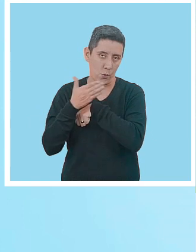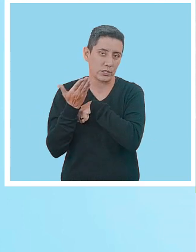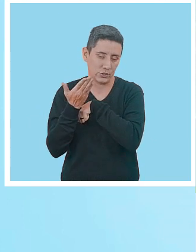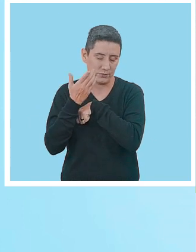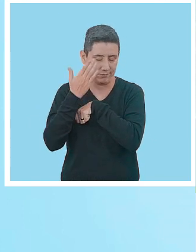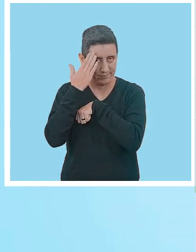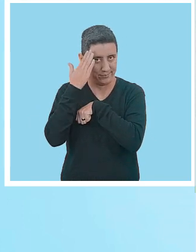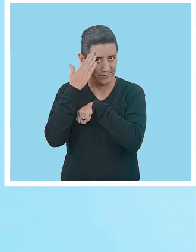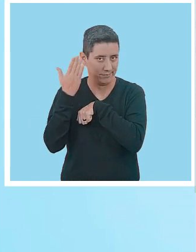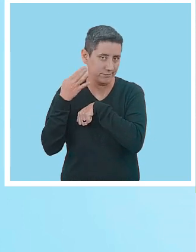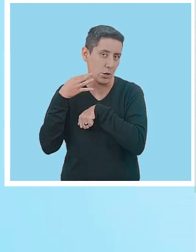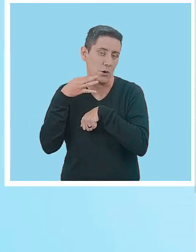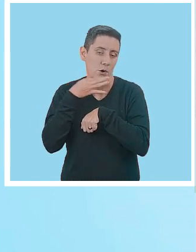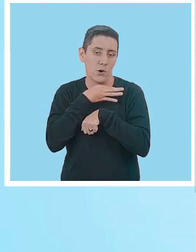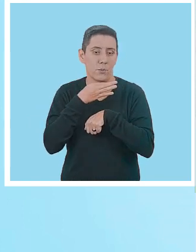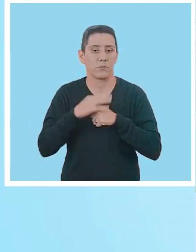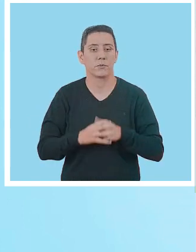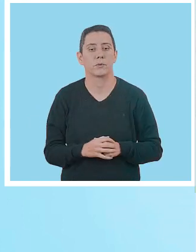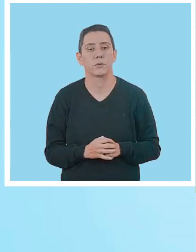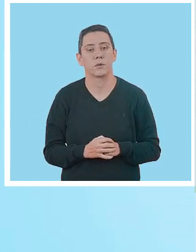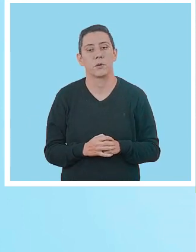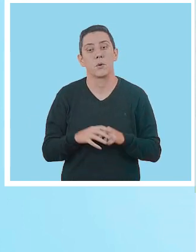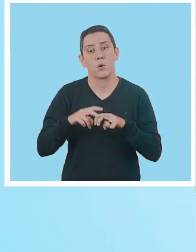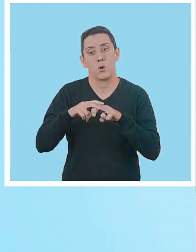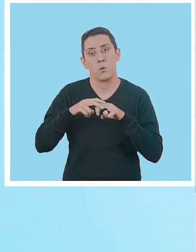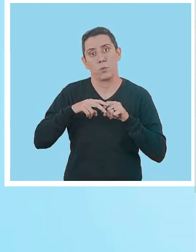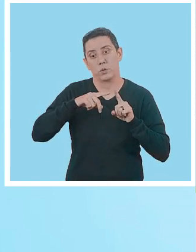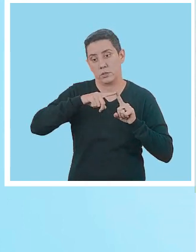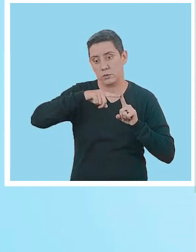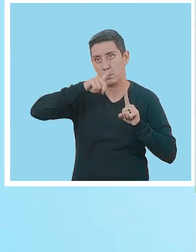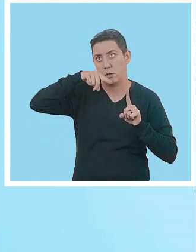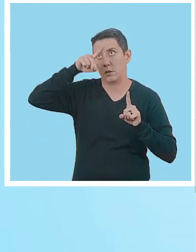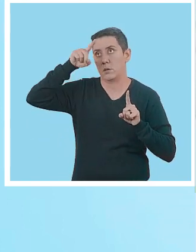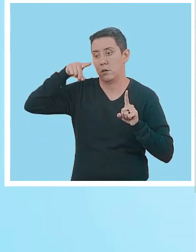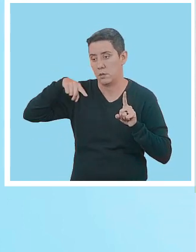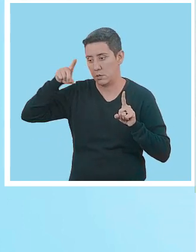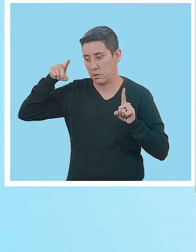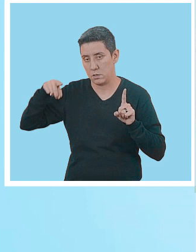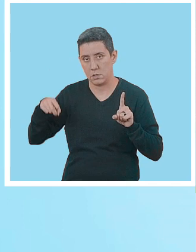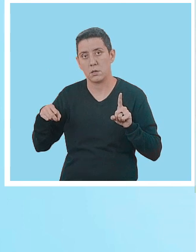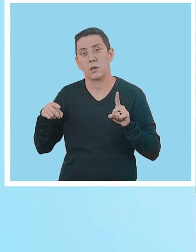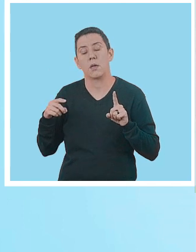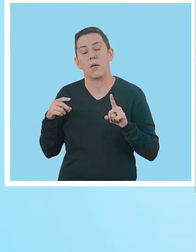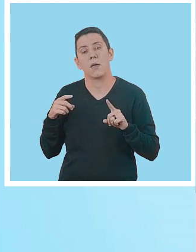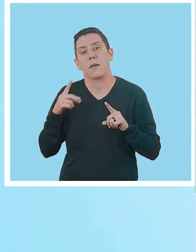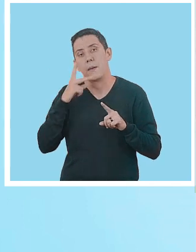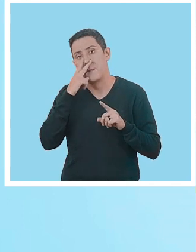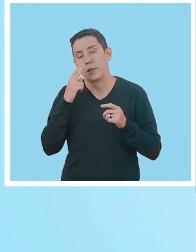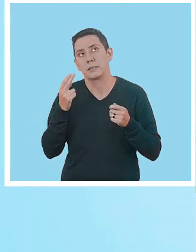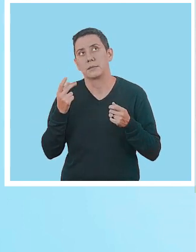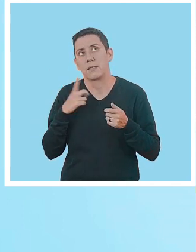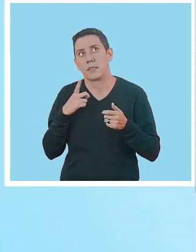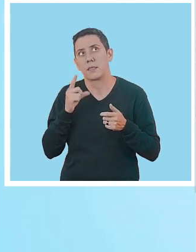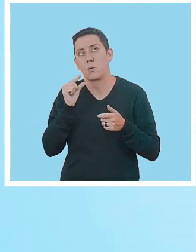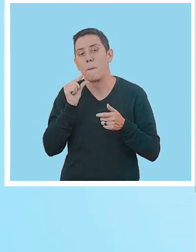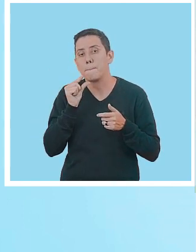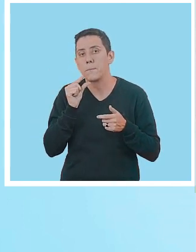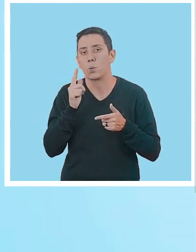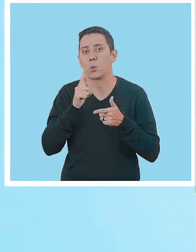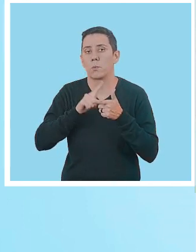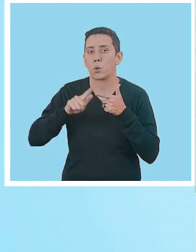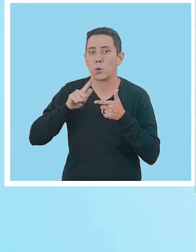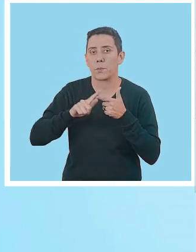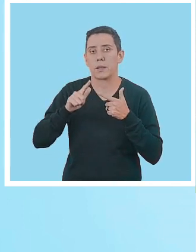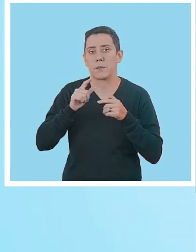né E ela também essas oscilações né da intermitência elas causam algumas perturbações na rede